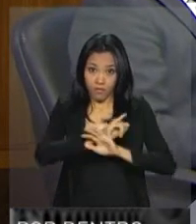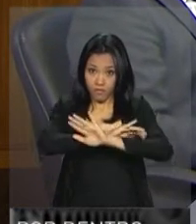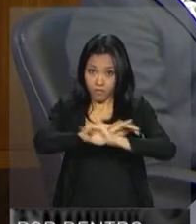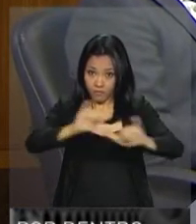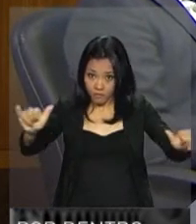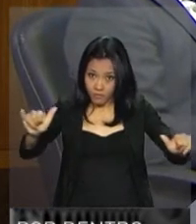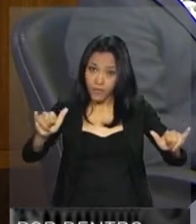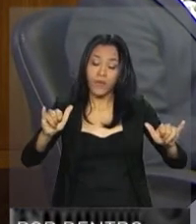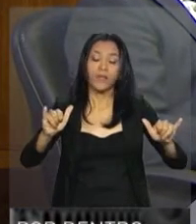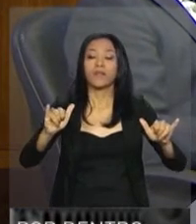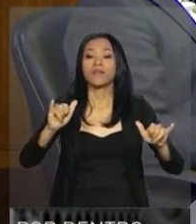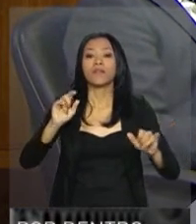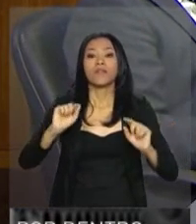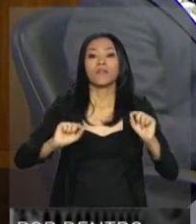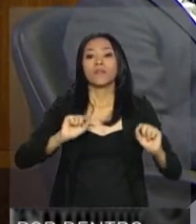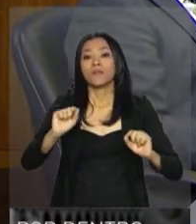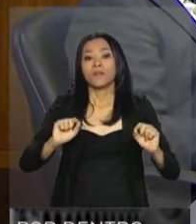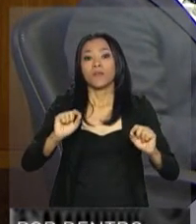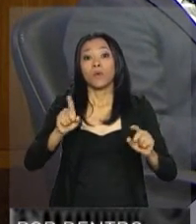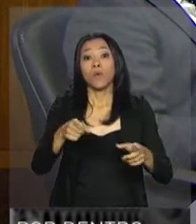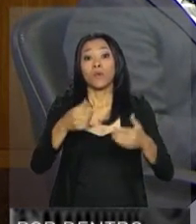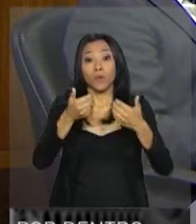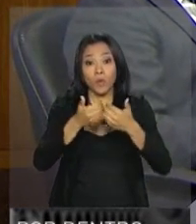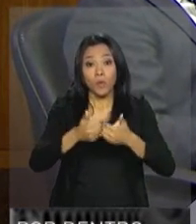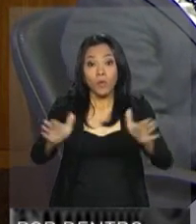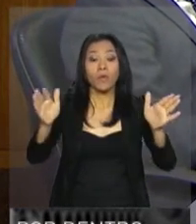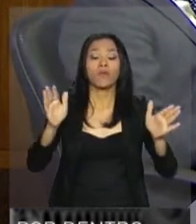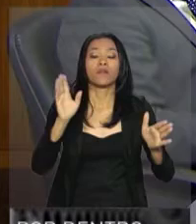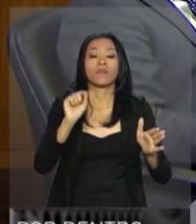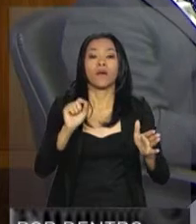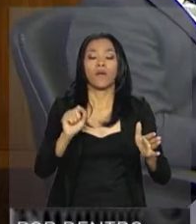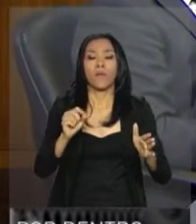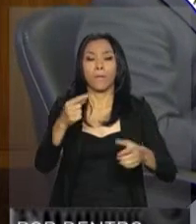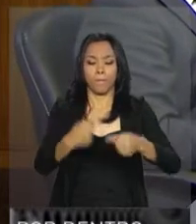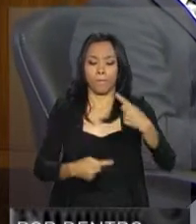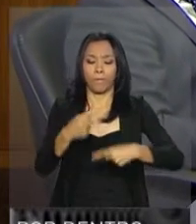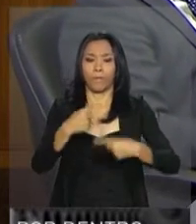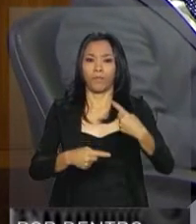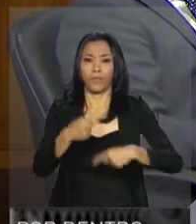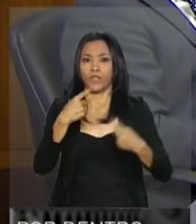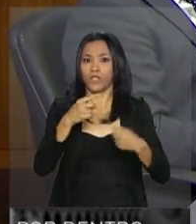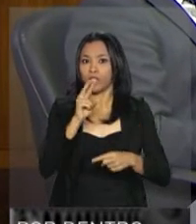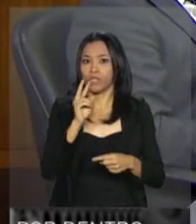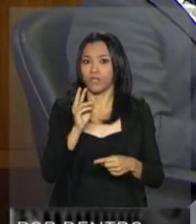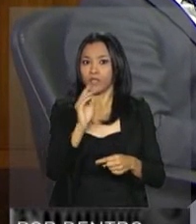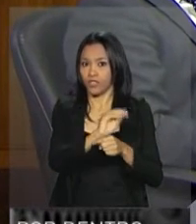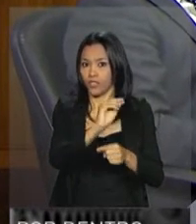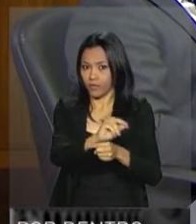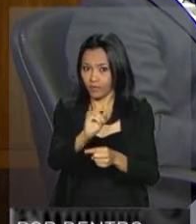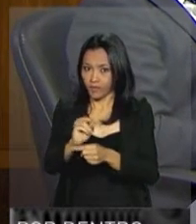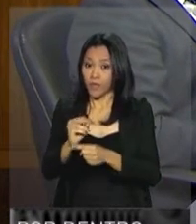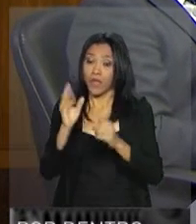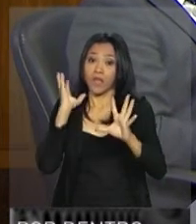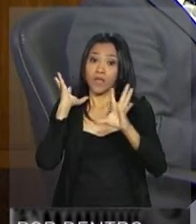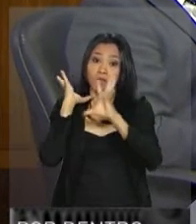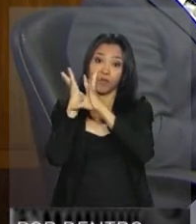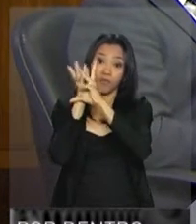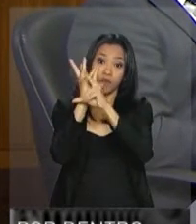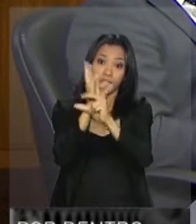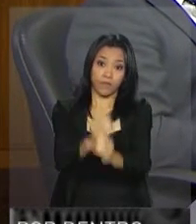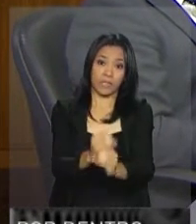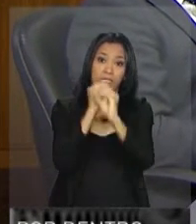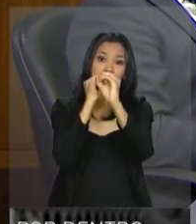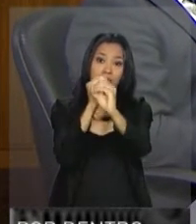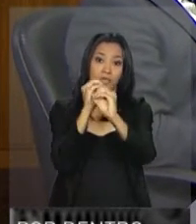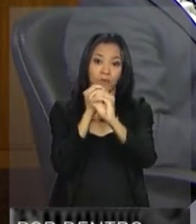a partir da implementação da política nacional de atendimento praticamente nós geramos as filas para atendimento na rede